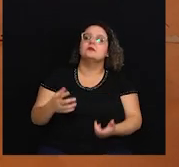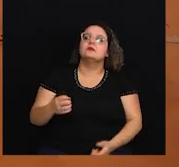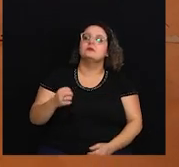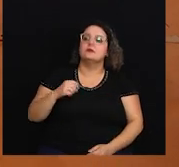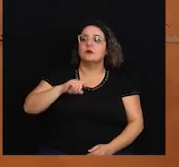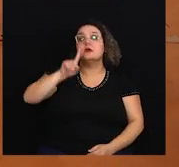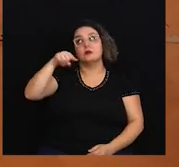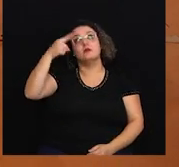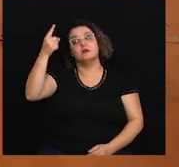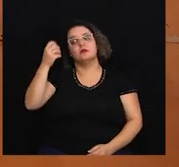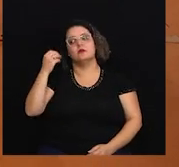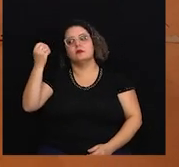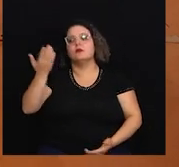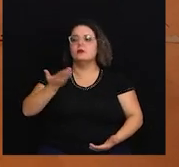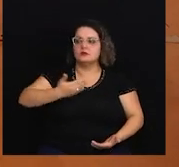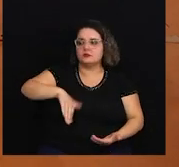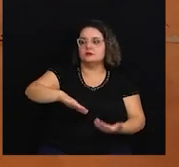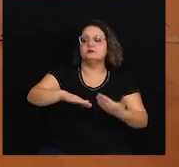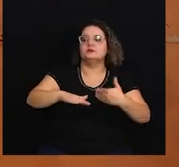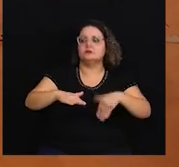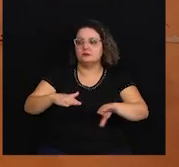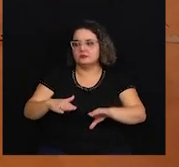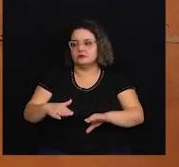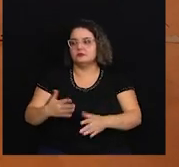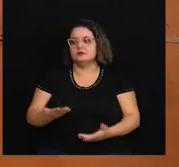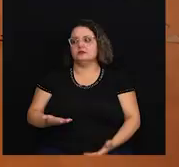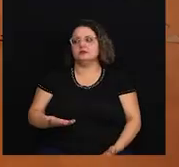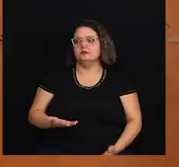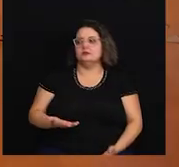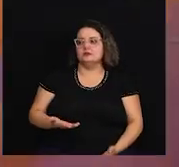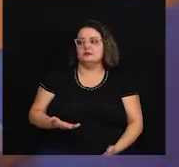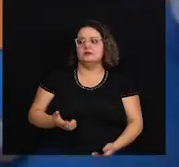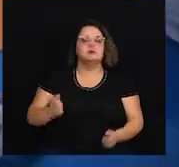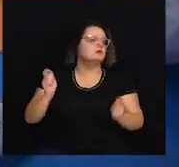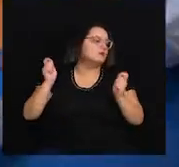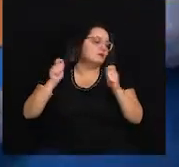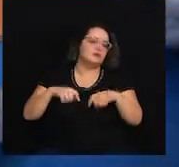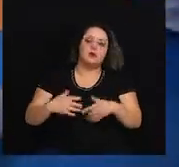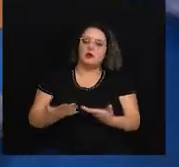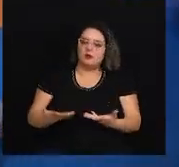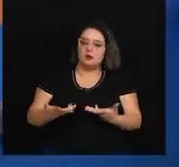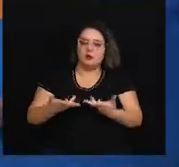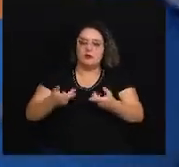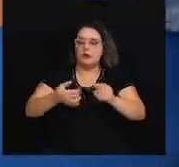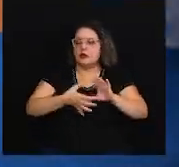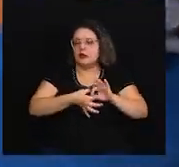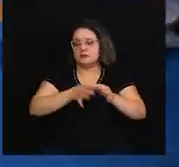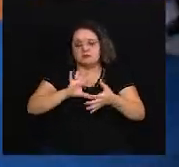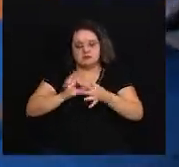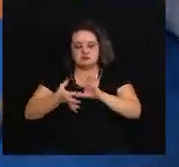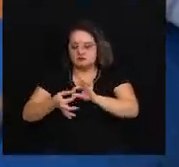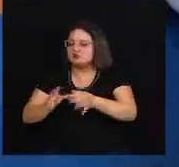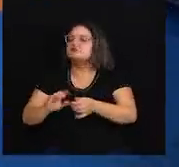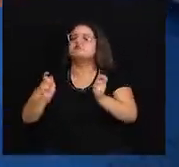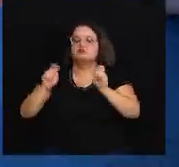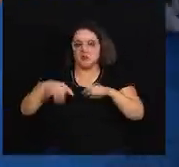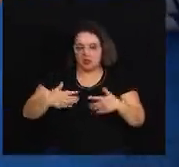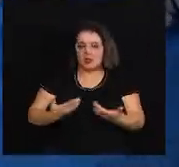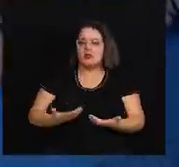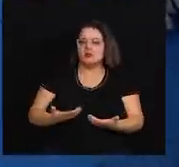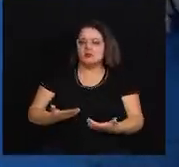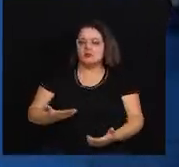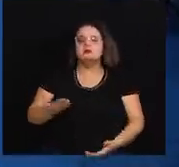em vários daquele no potencial Olímpico Fantástico tem um potencial isso a gente